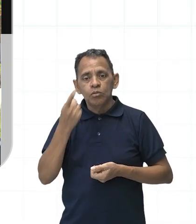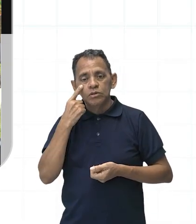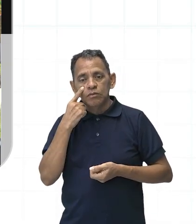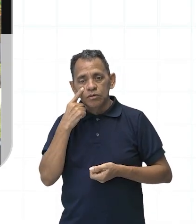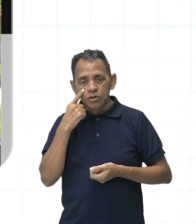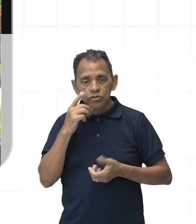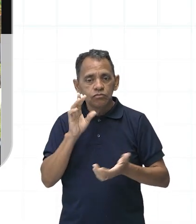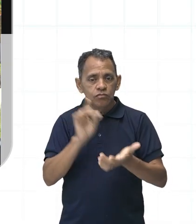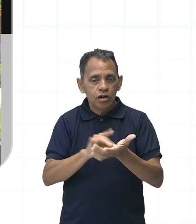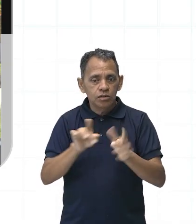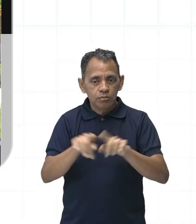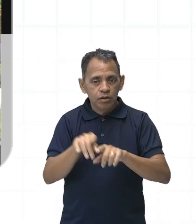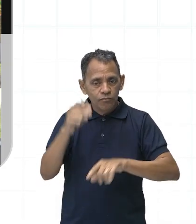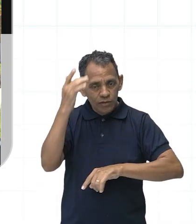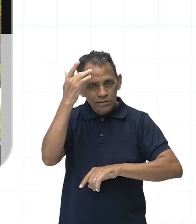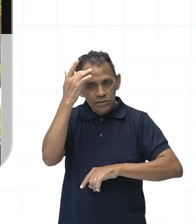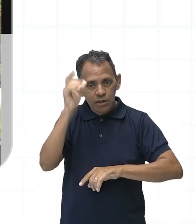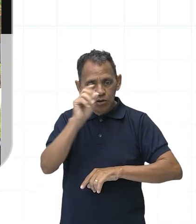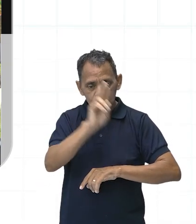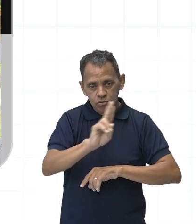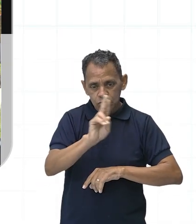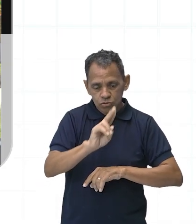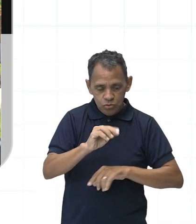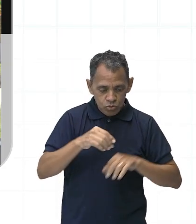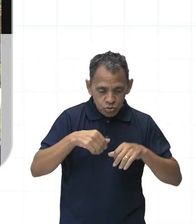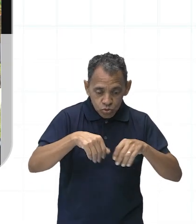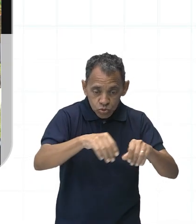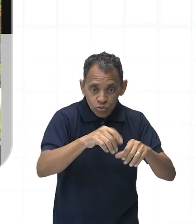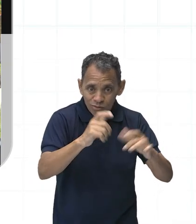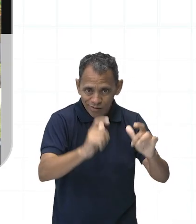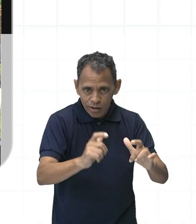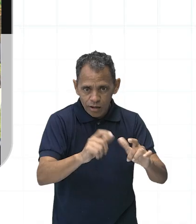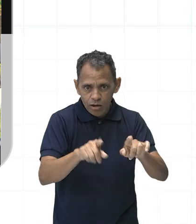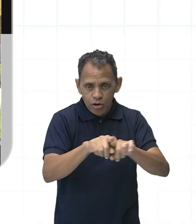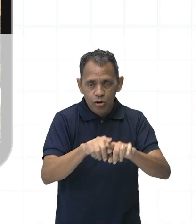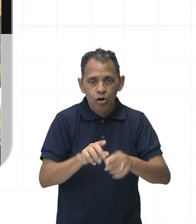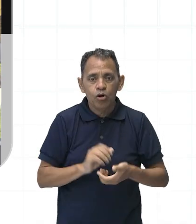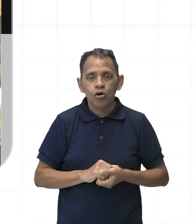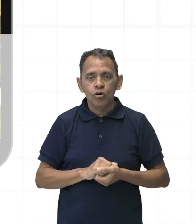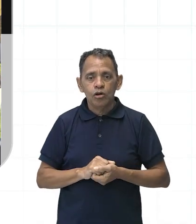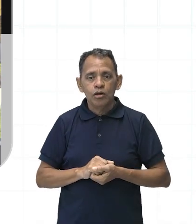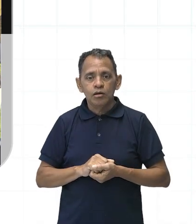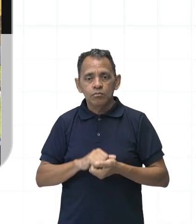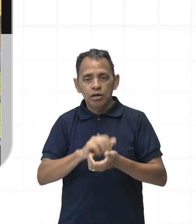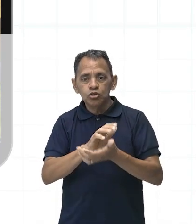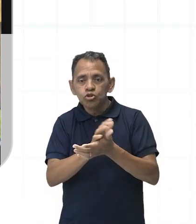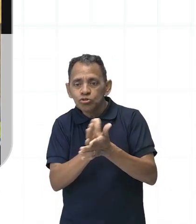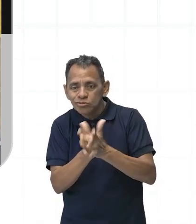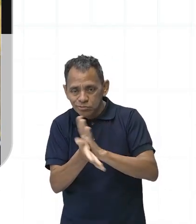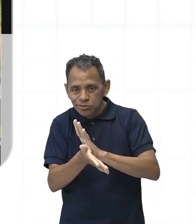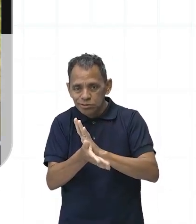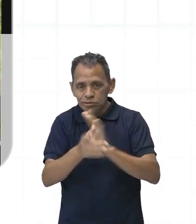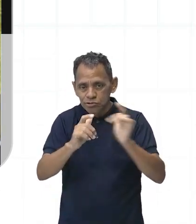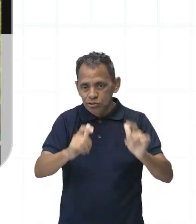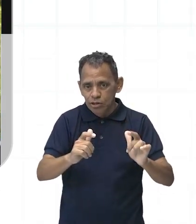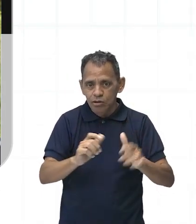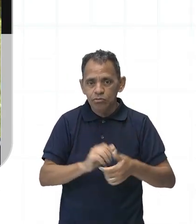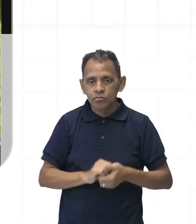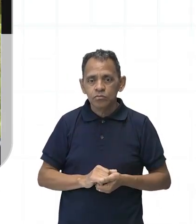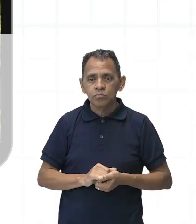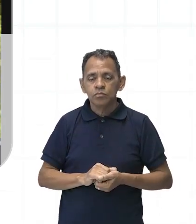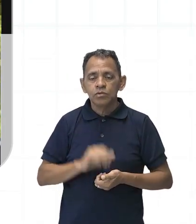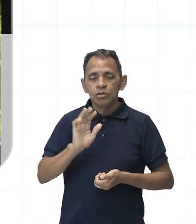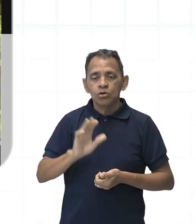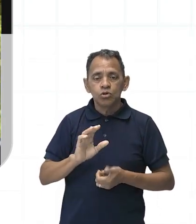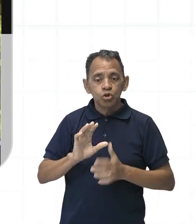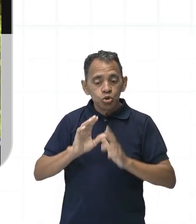é para facilitar ali o uso do solo para não desgastar tanto, tá? Então, tudo isso mostra para a gente